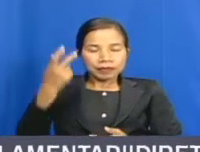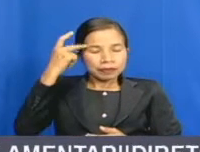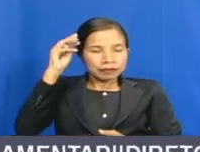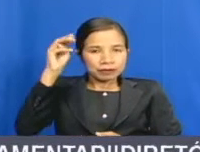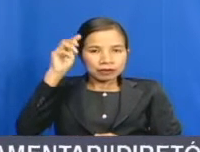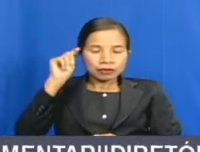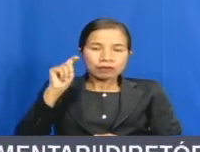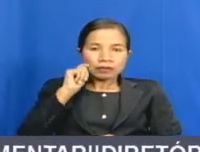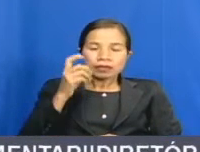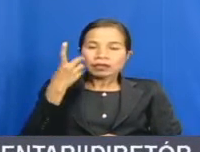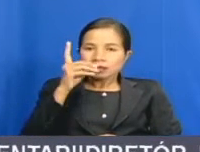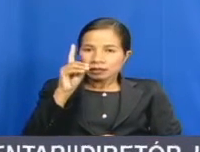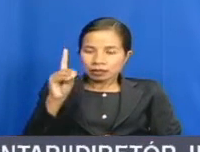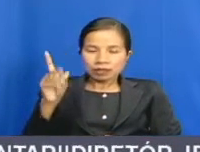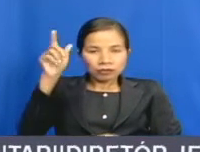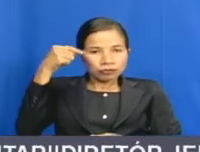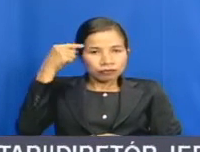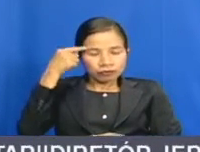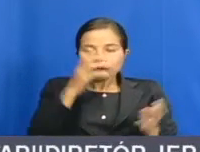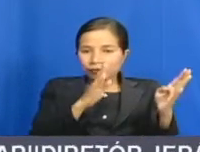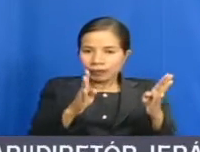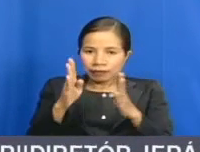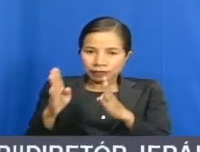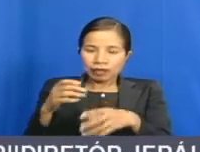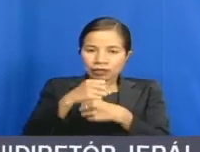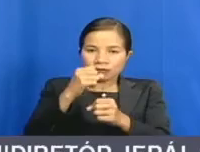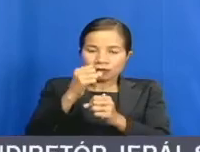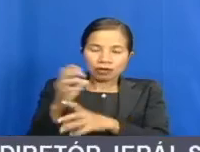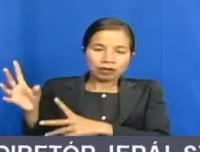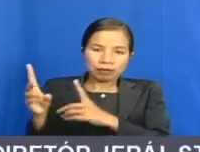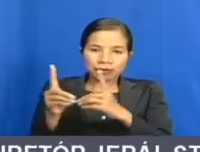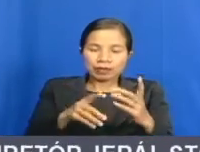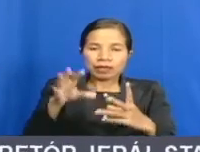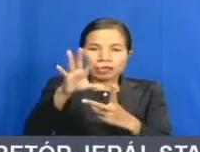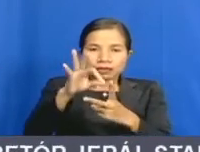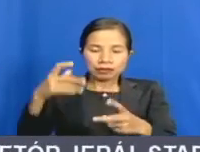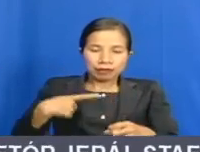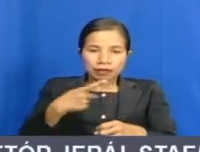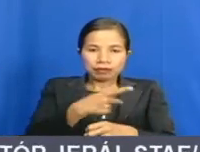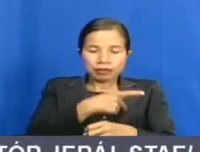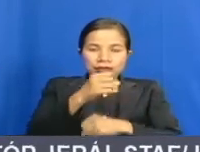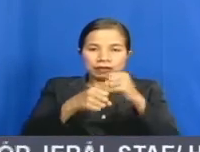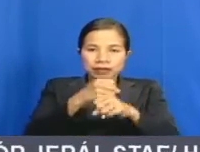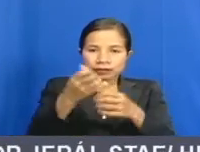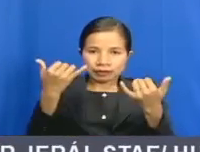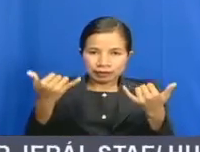Primeiro-ministro Taur Matanruak declara, governo preparado realiza eleição parlamentares e atinam-ne.